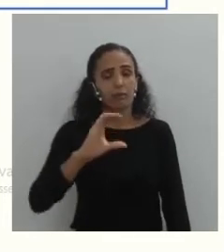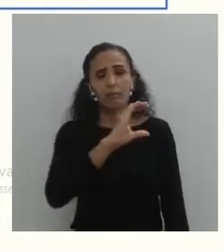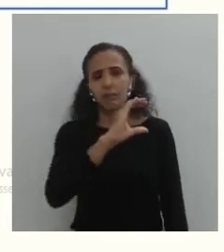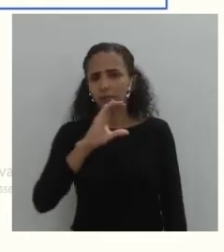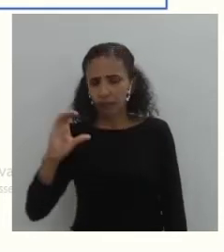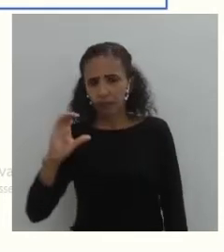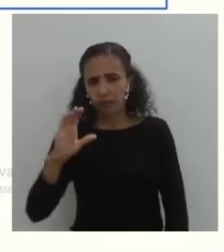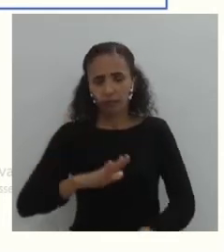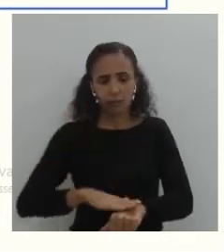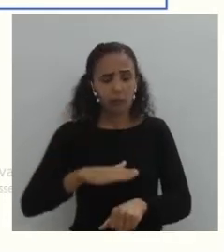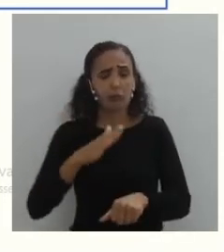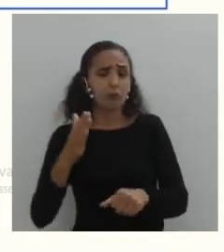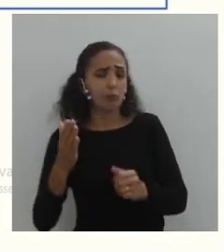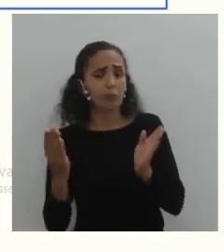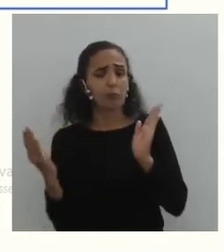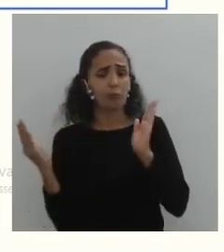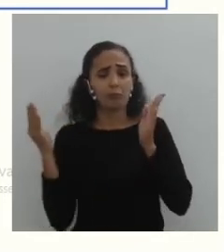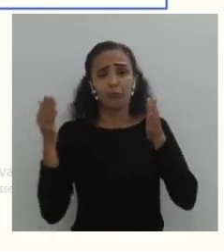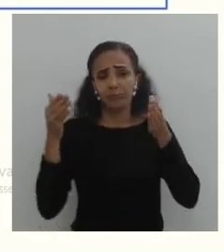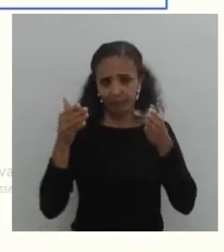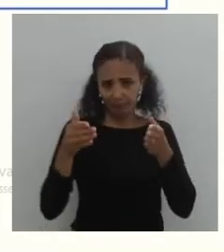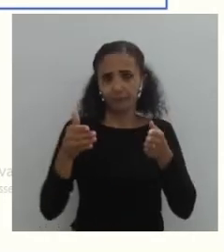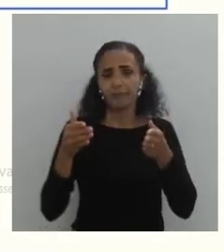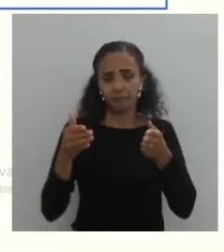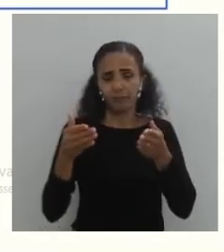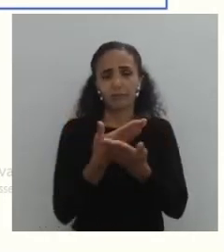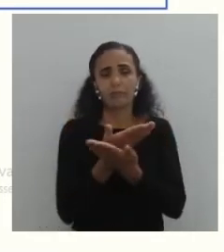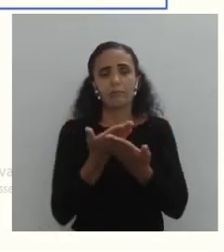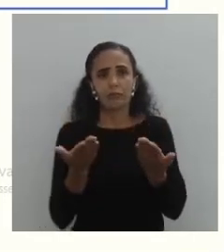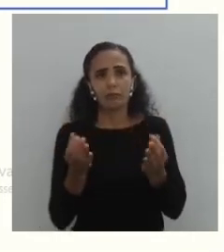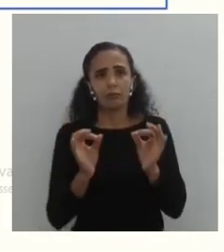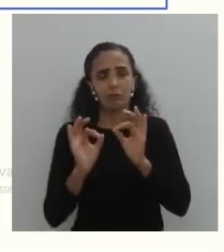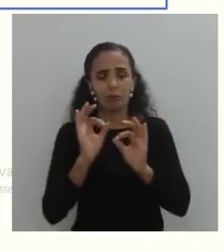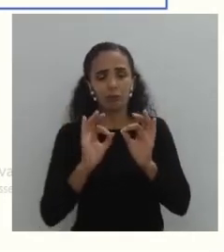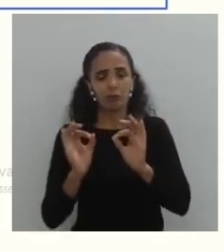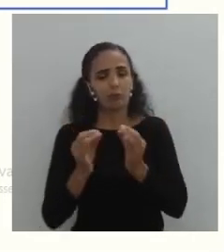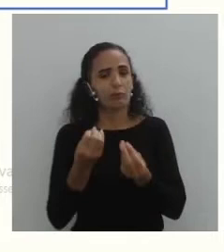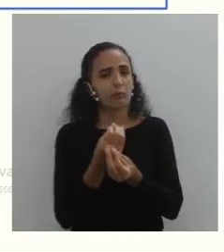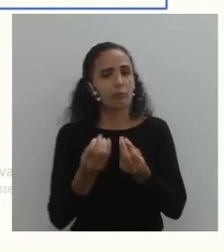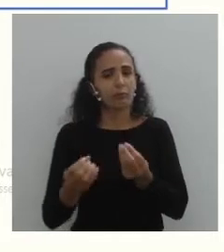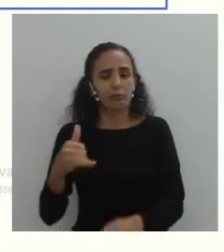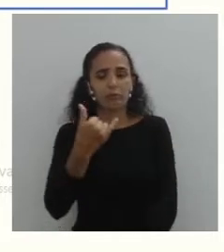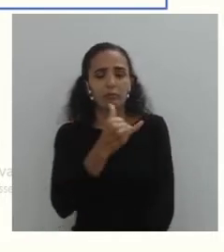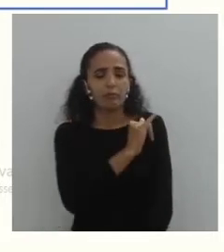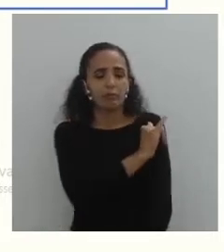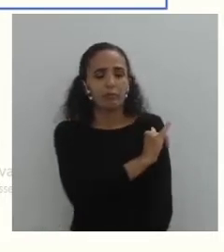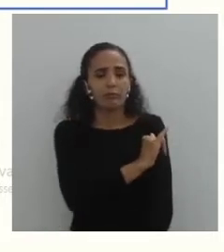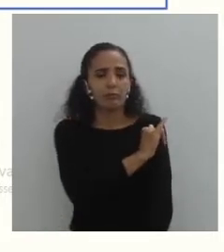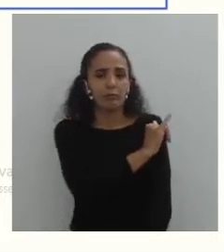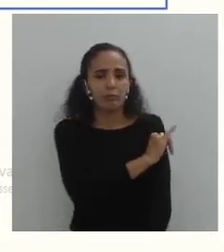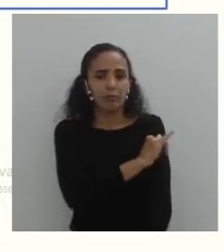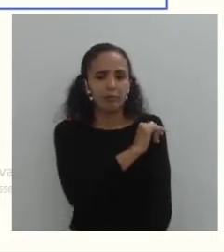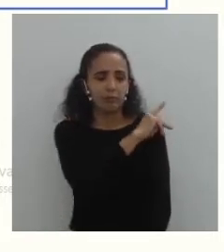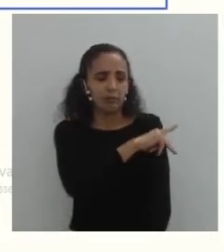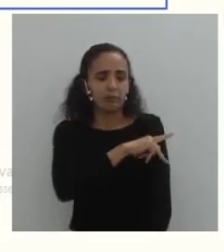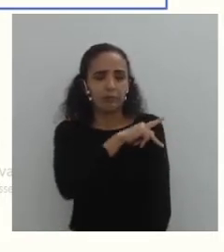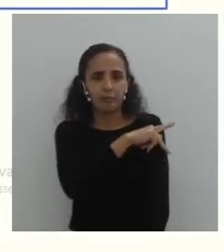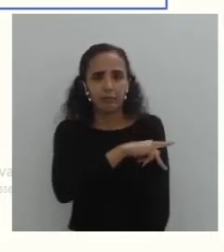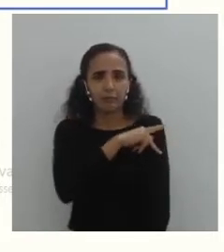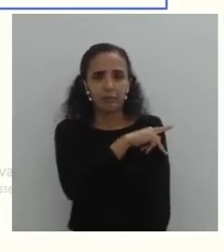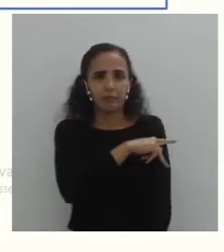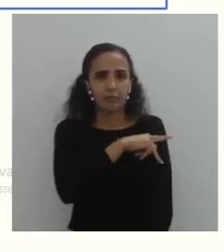a maior concentração em 2010 foi encontrada no estado do Piauí. Seria, no caso,